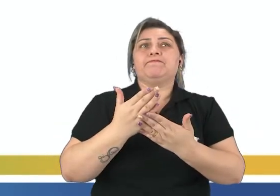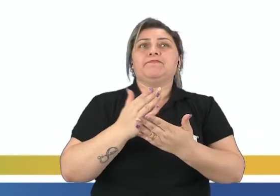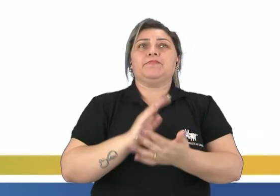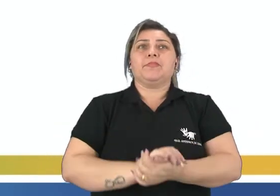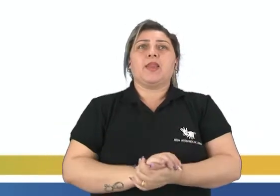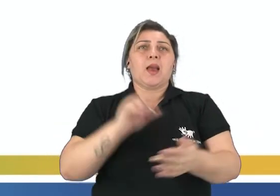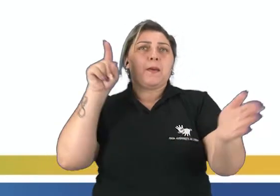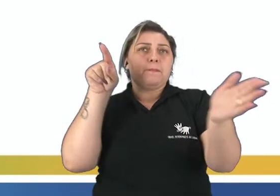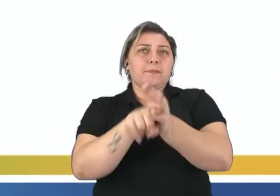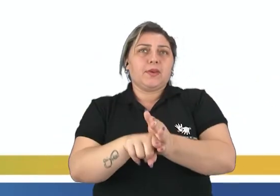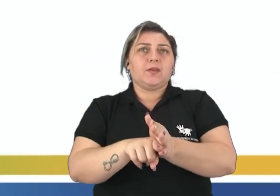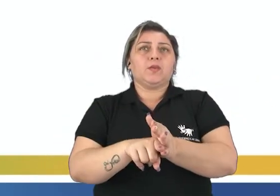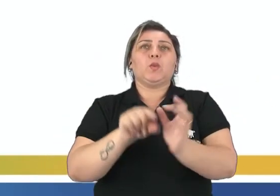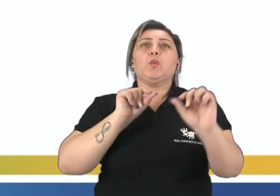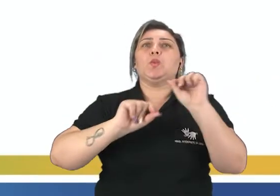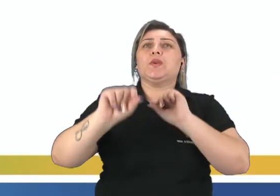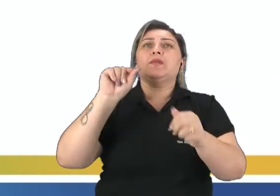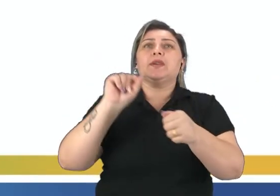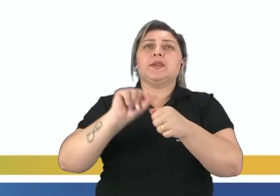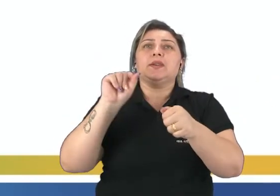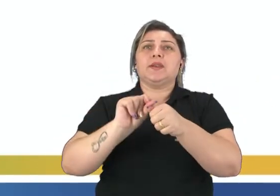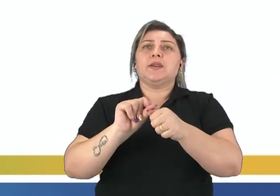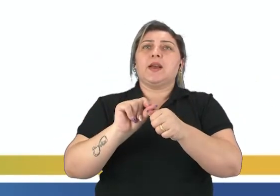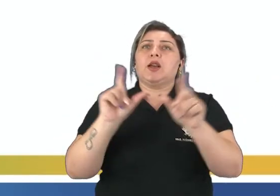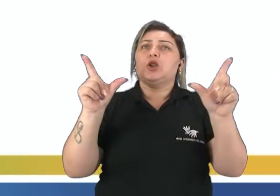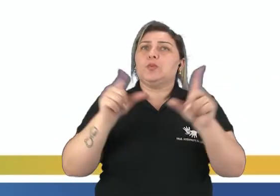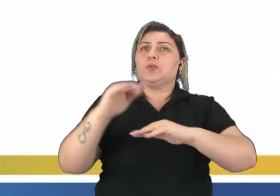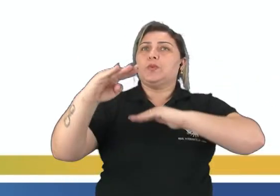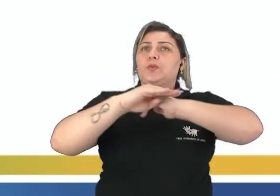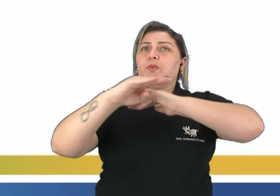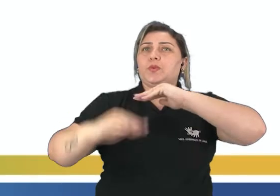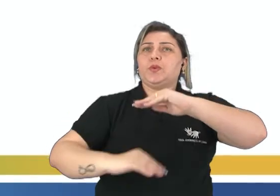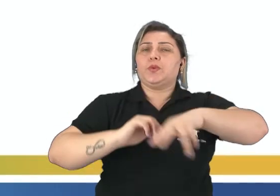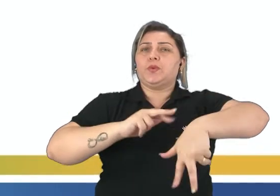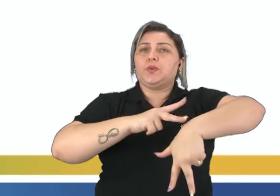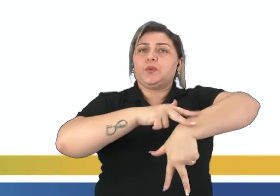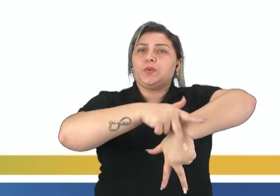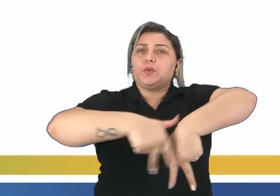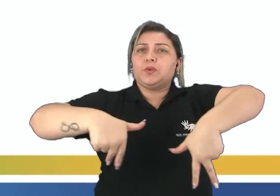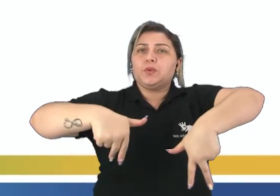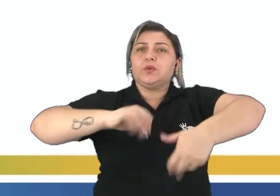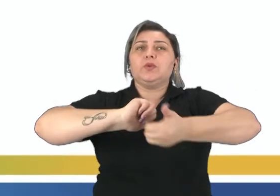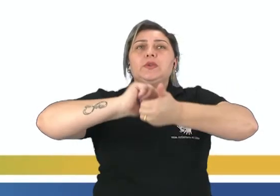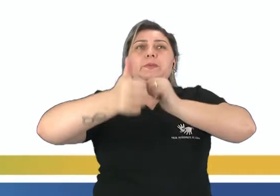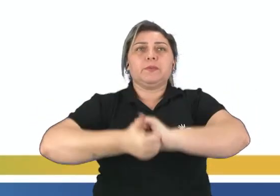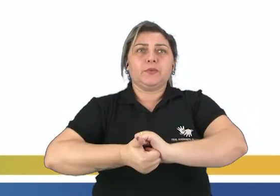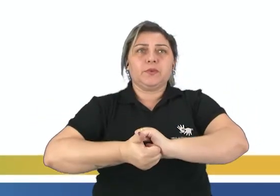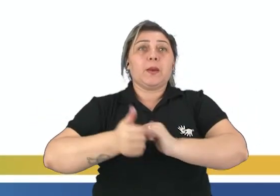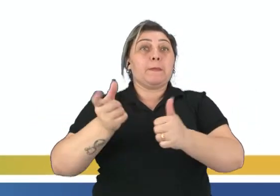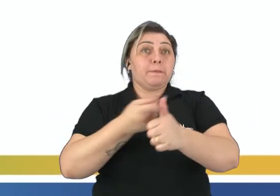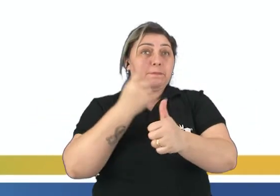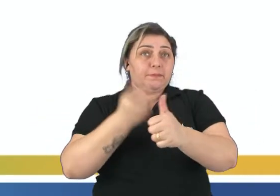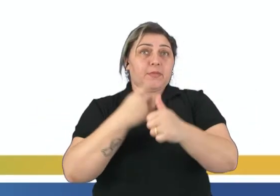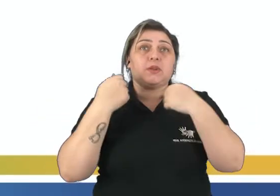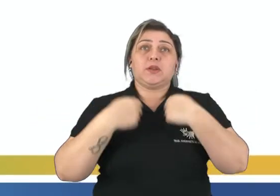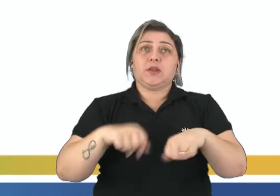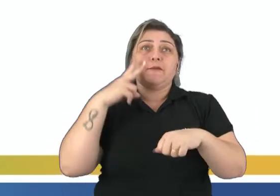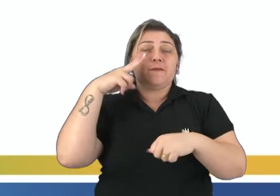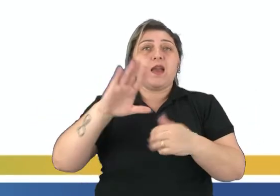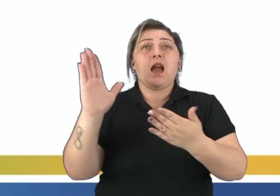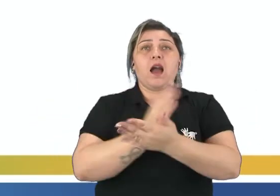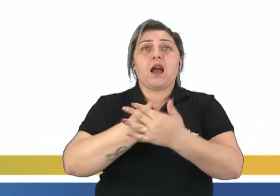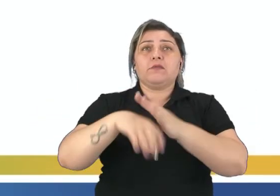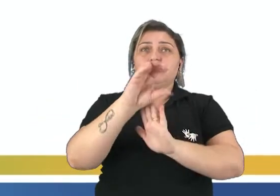então a pergunta que fica, o que fazer para minimizar a desigualdade de gênero no esporte? Primeiro temos que rever